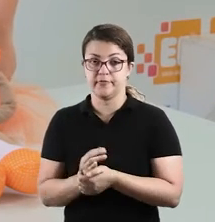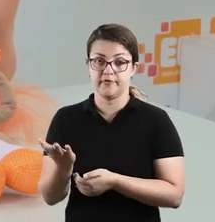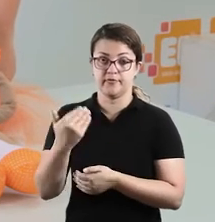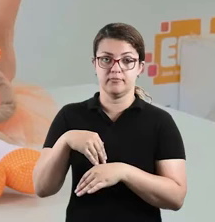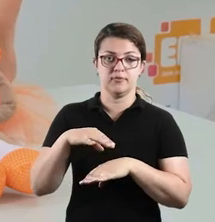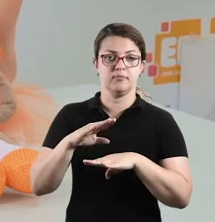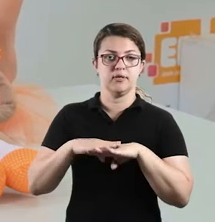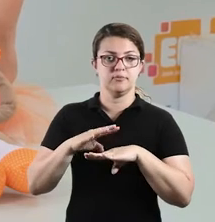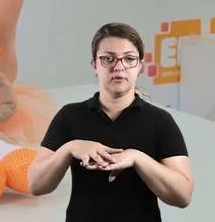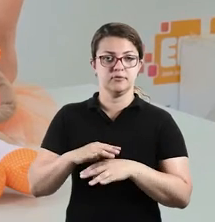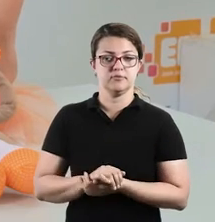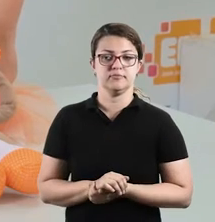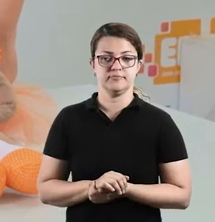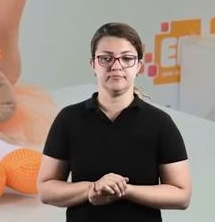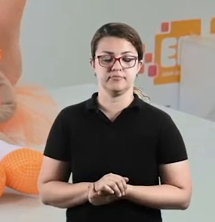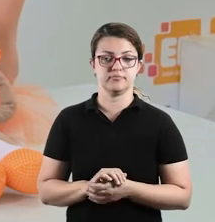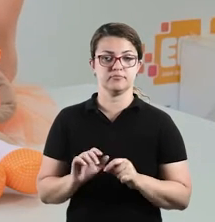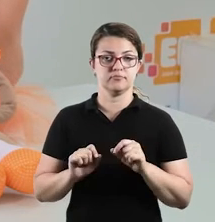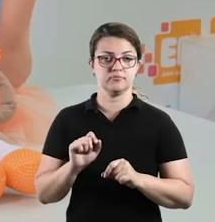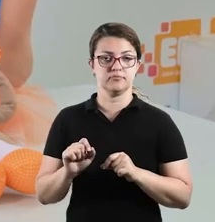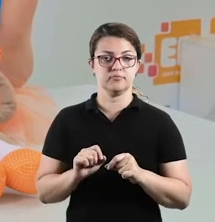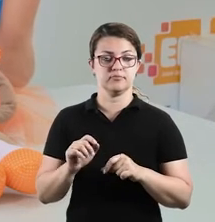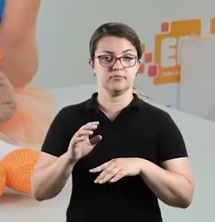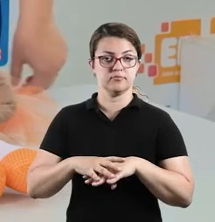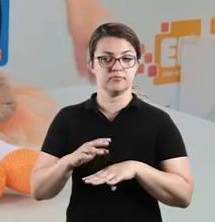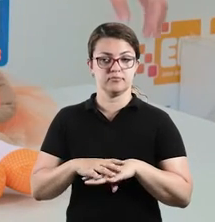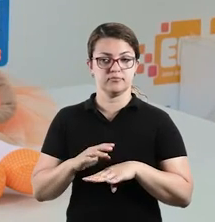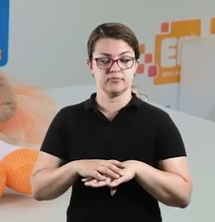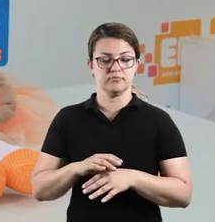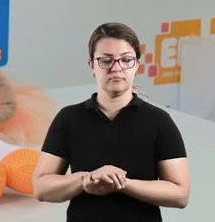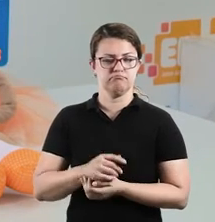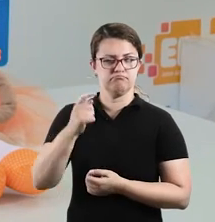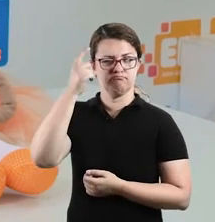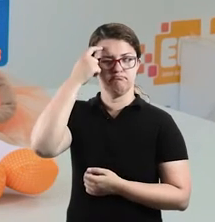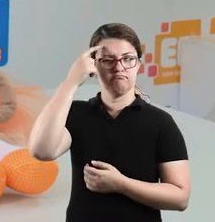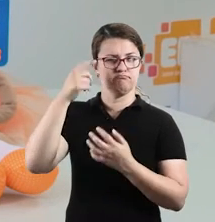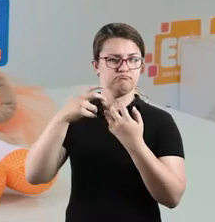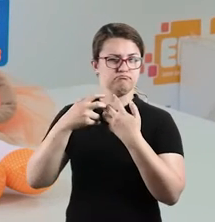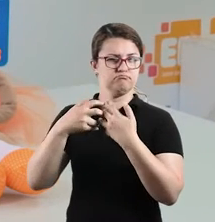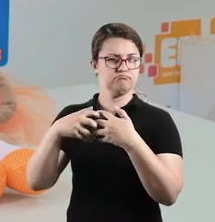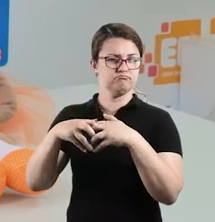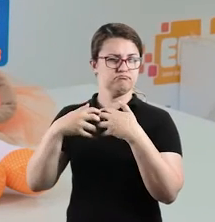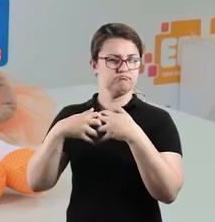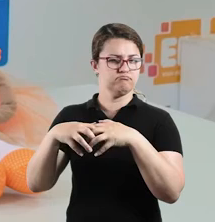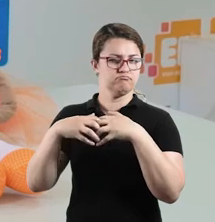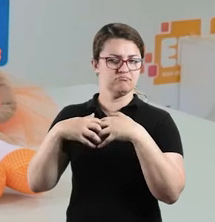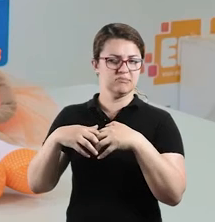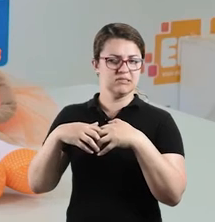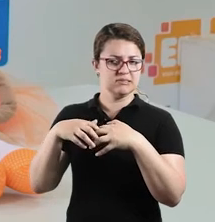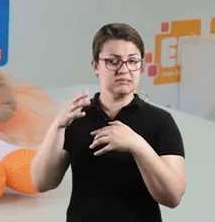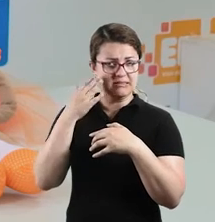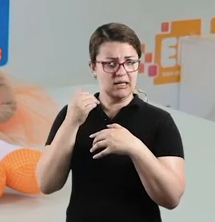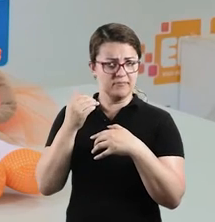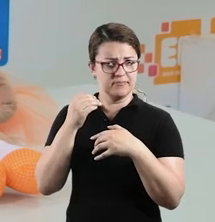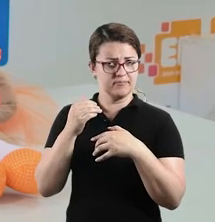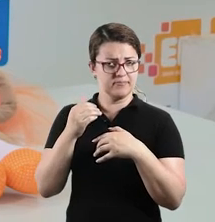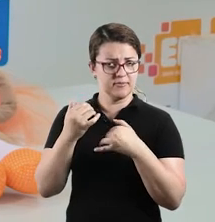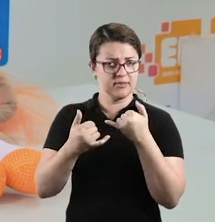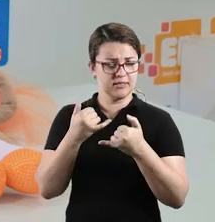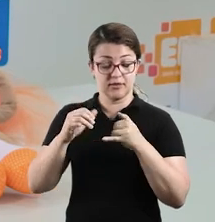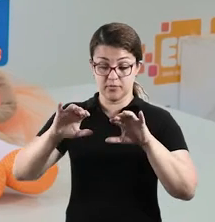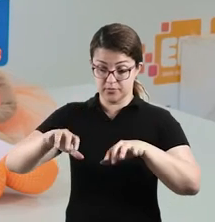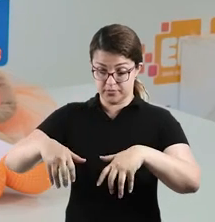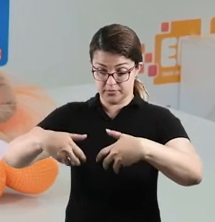Agora vamos à matemática? Em matemática, vamos fazer um cálculo mental. Veja bem, você já conhece esse jogo